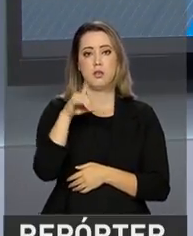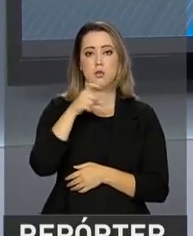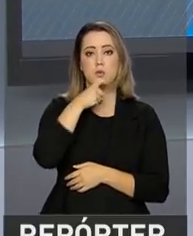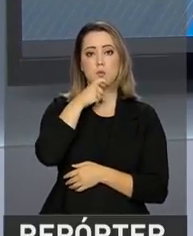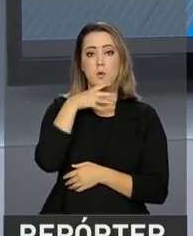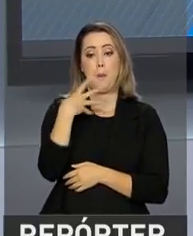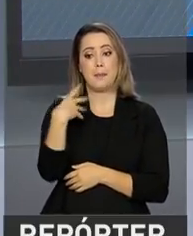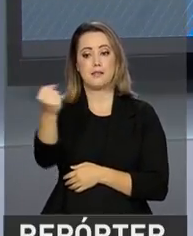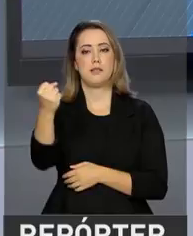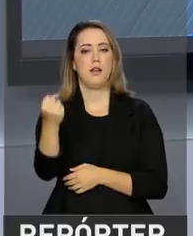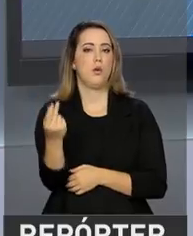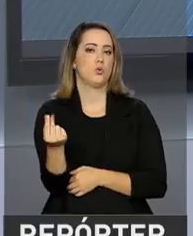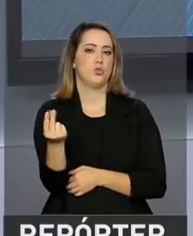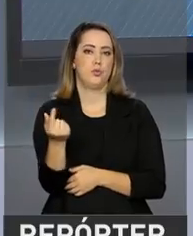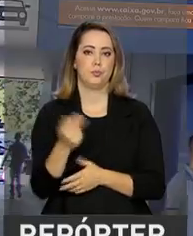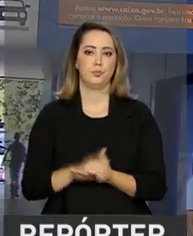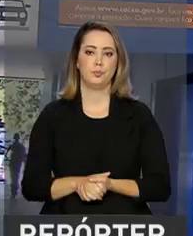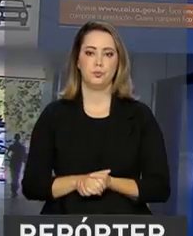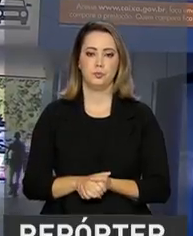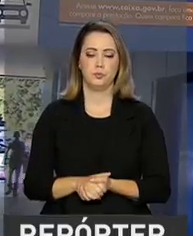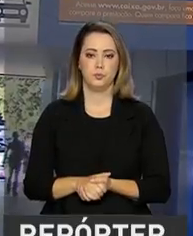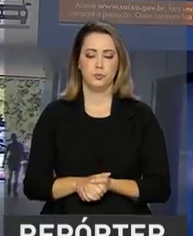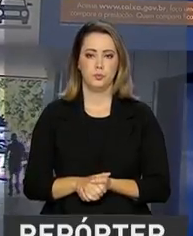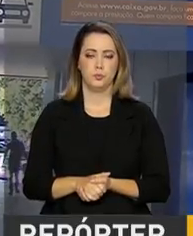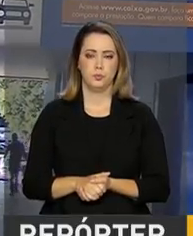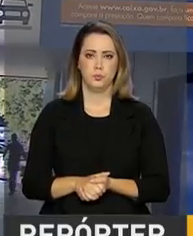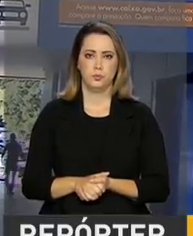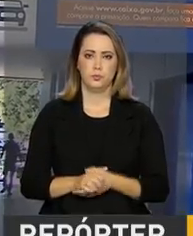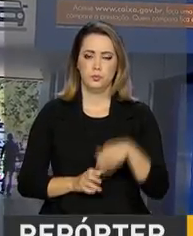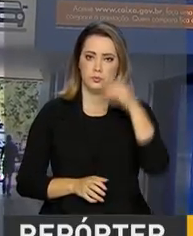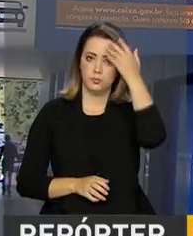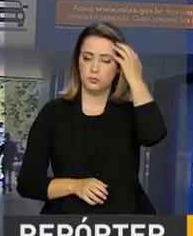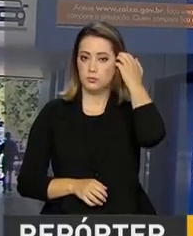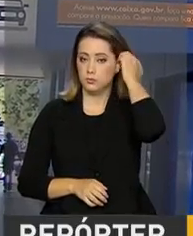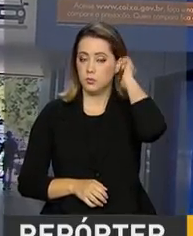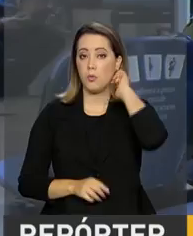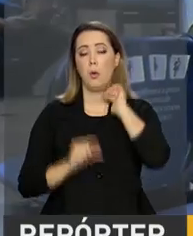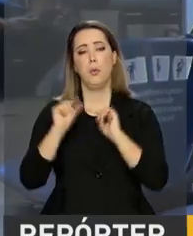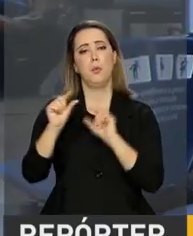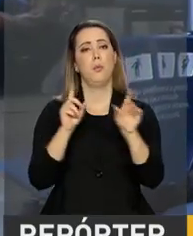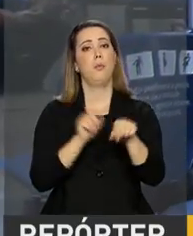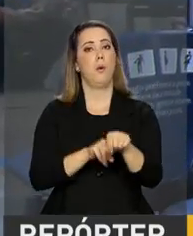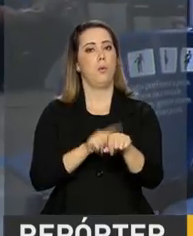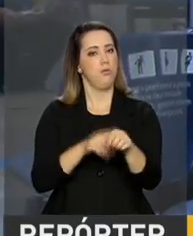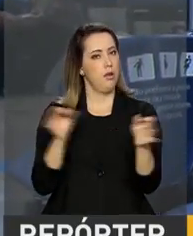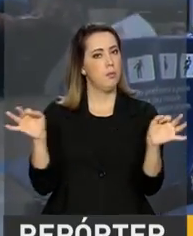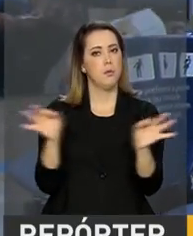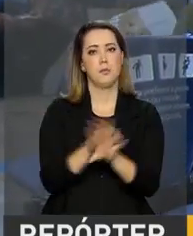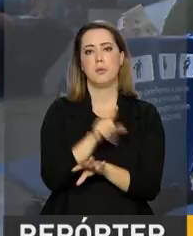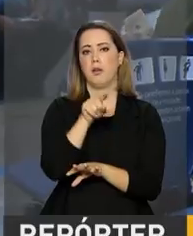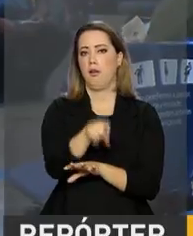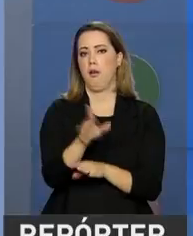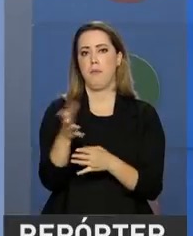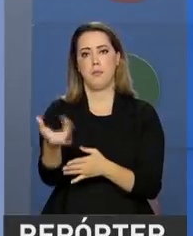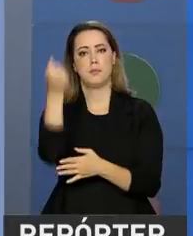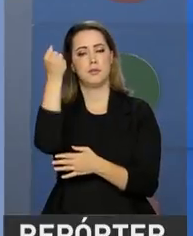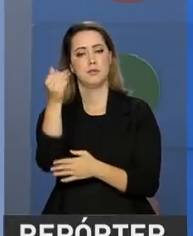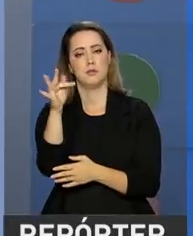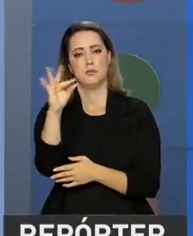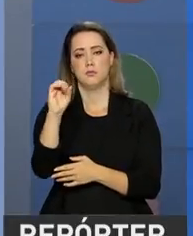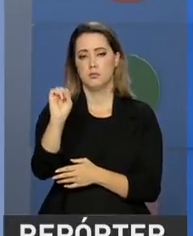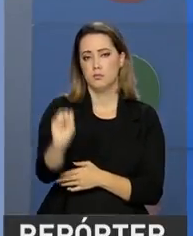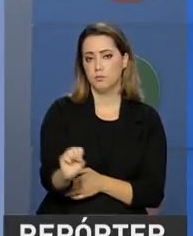para fazer o saque faltam poucos dias o prazo final para saque nas contas inativas